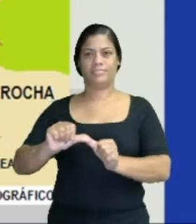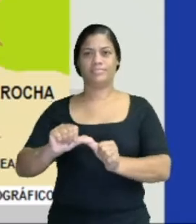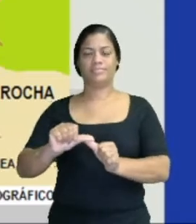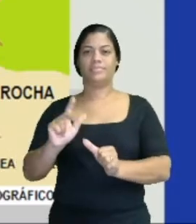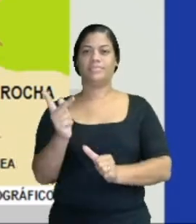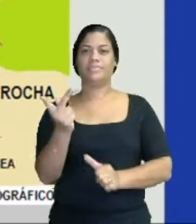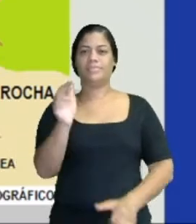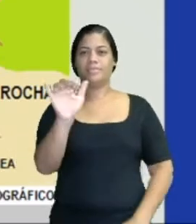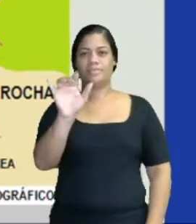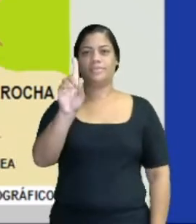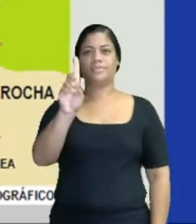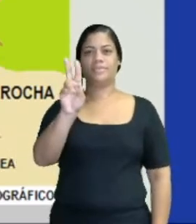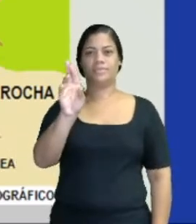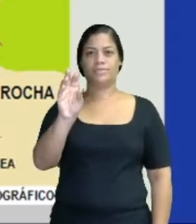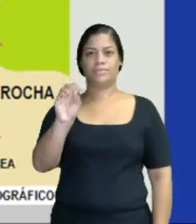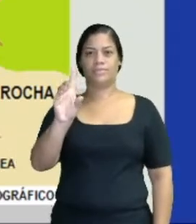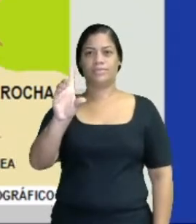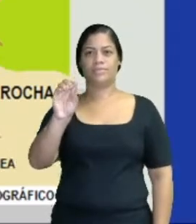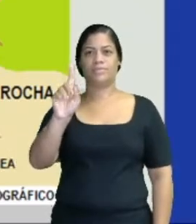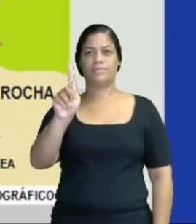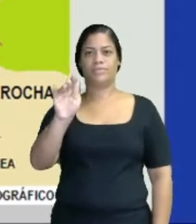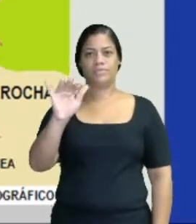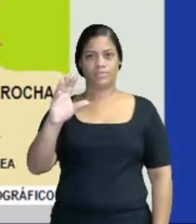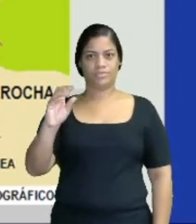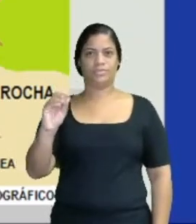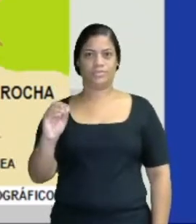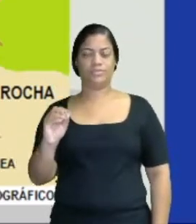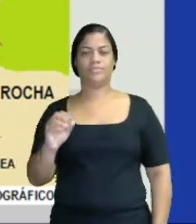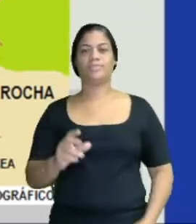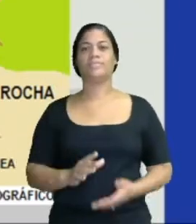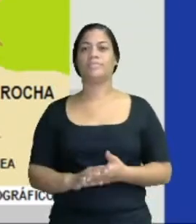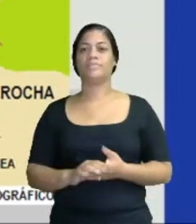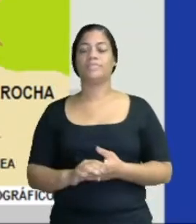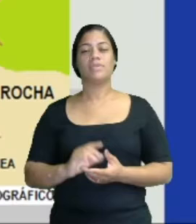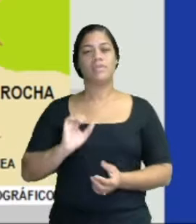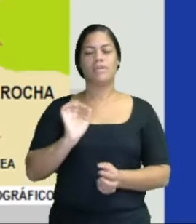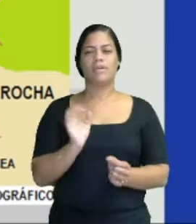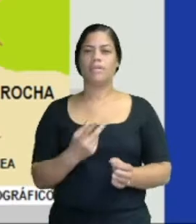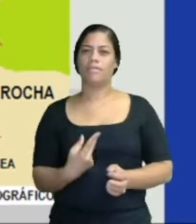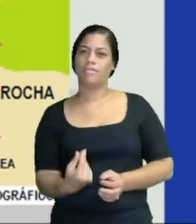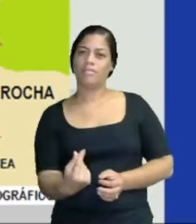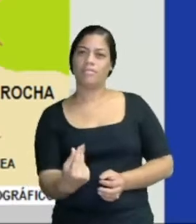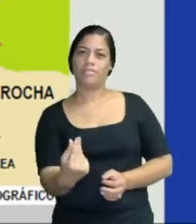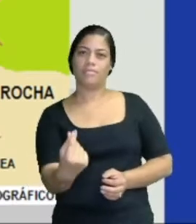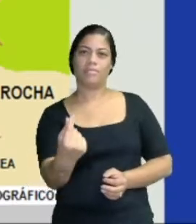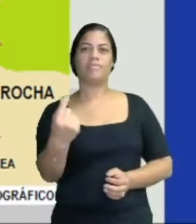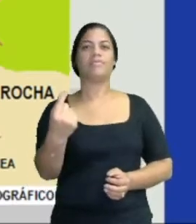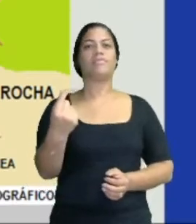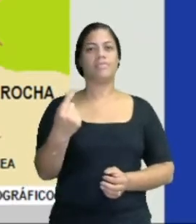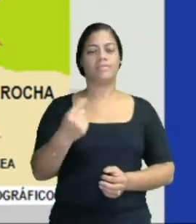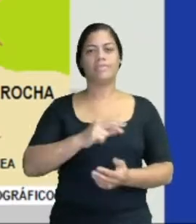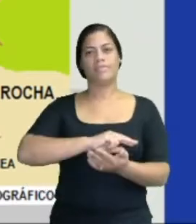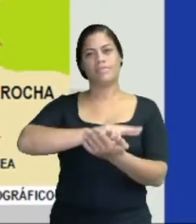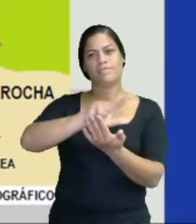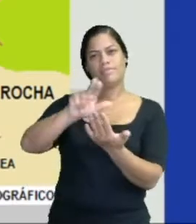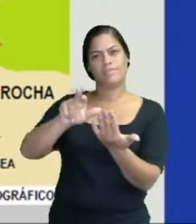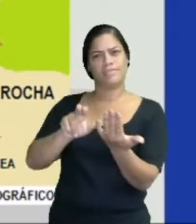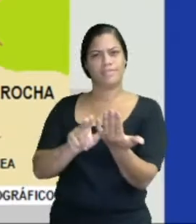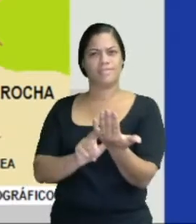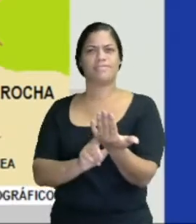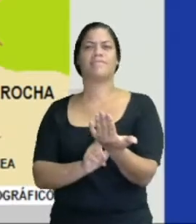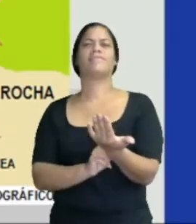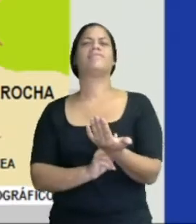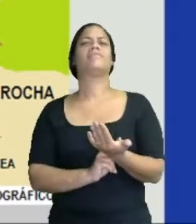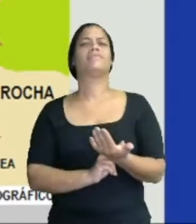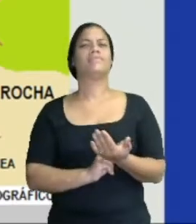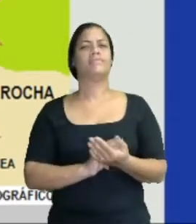o próprio nome diz, a palavra ciclo é algo contínuo. Ela vai estar em diversas formas diferentes. A